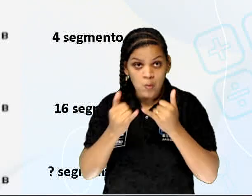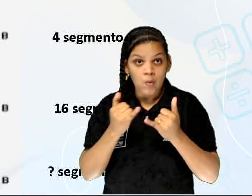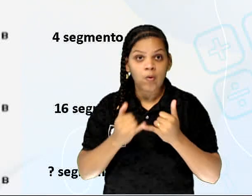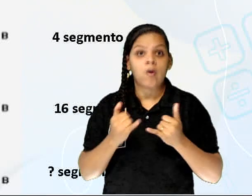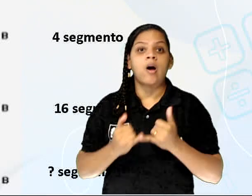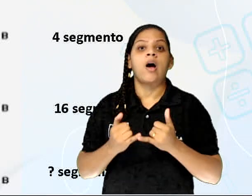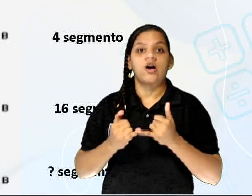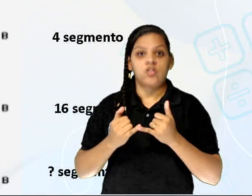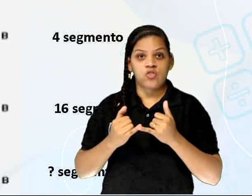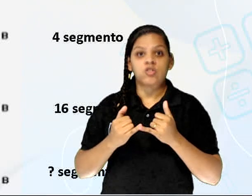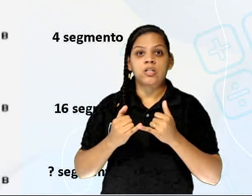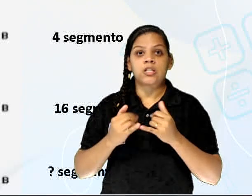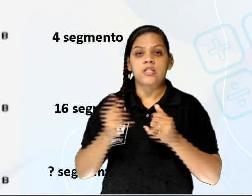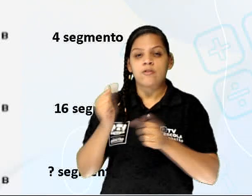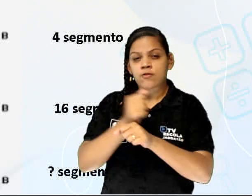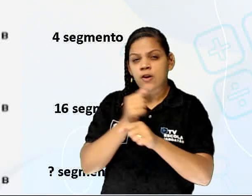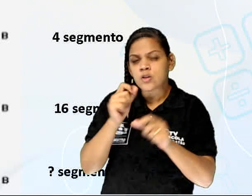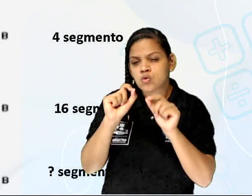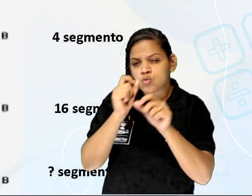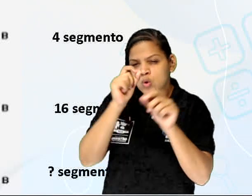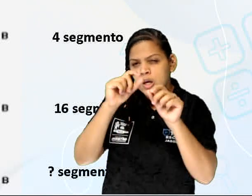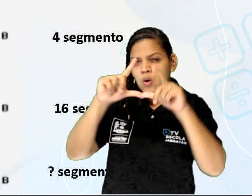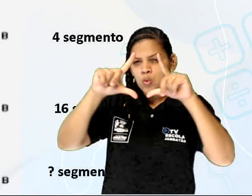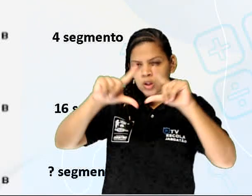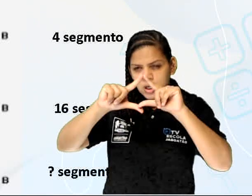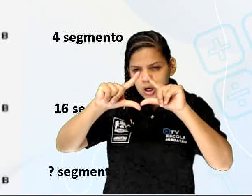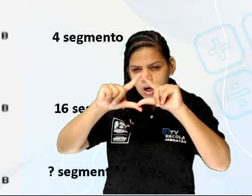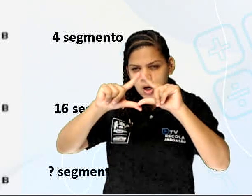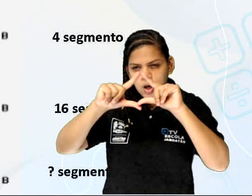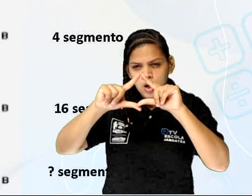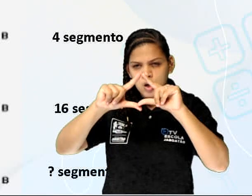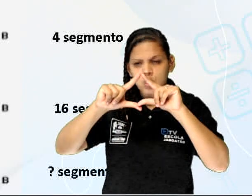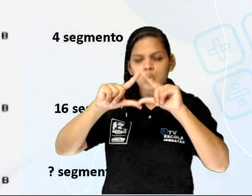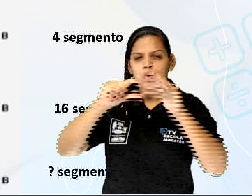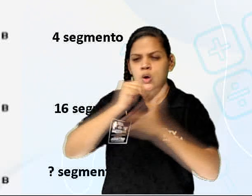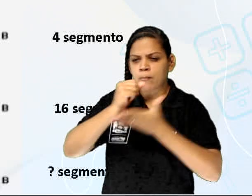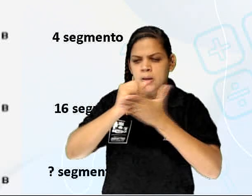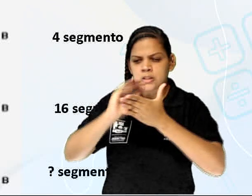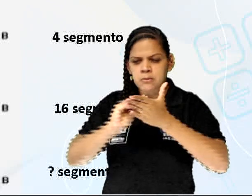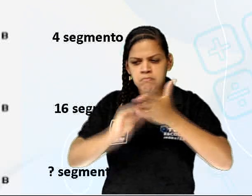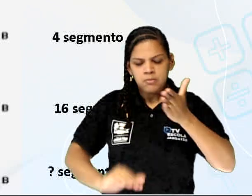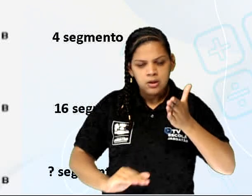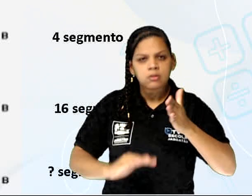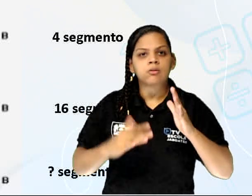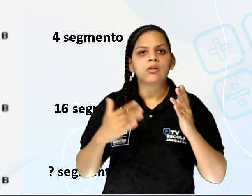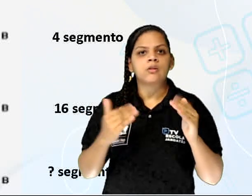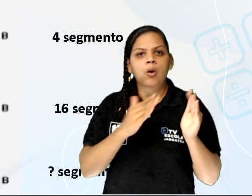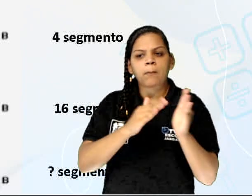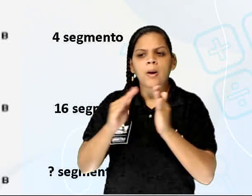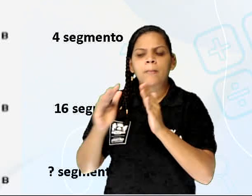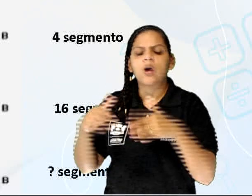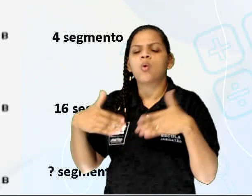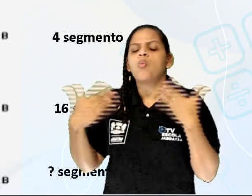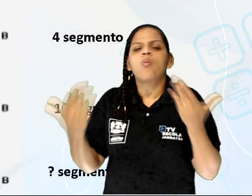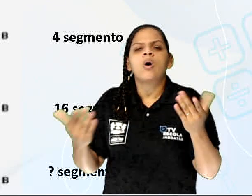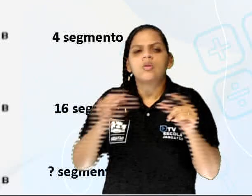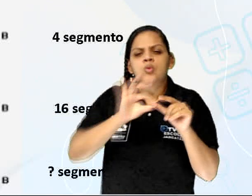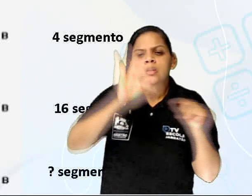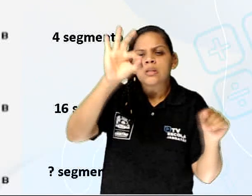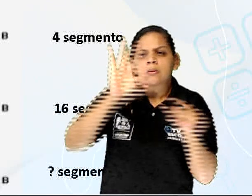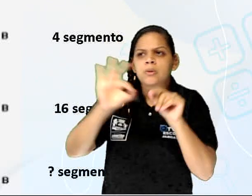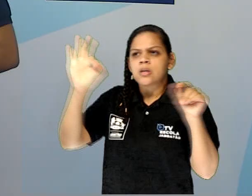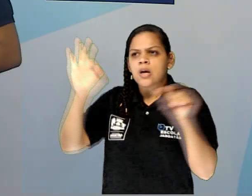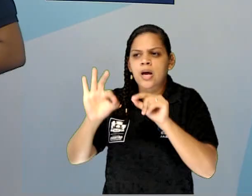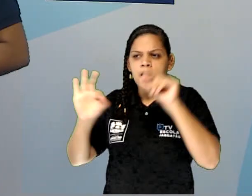constrói-se um triângulo equilátero, sem considerar sua base, e assim sucessivamente. quantos segmentos de reta terá no nível